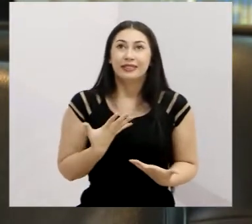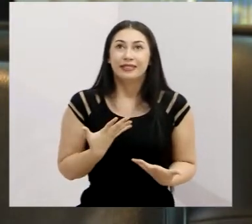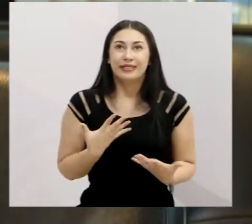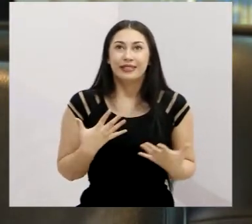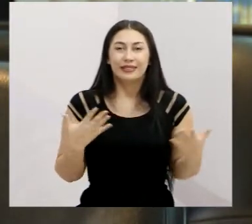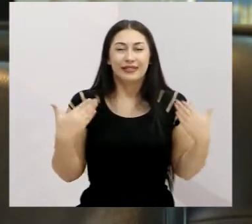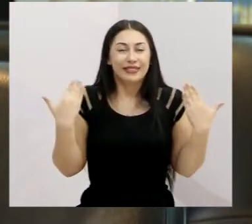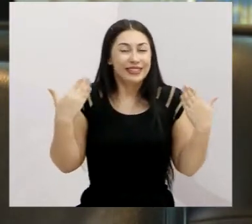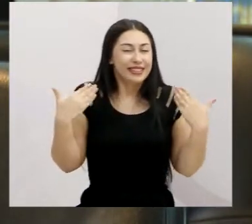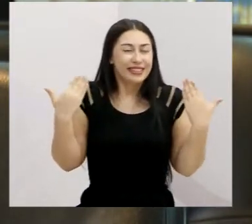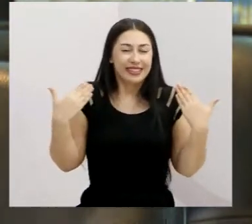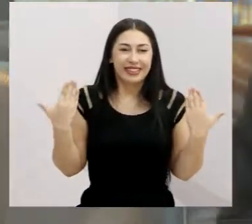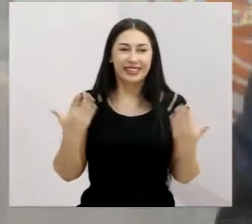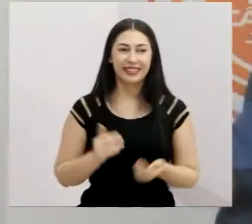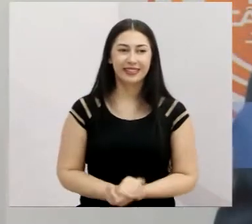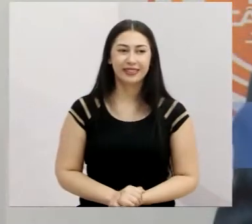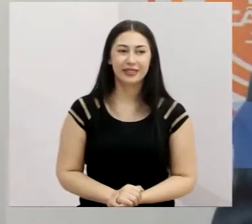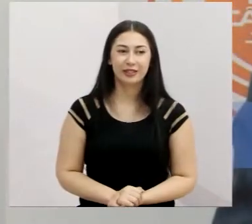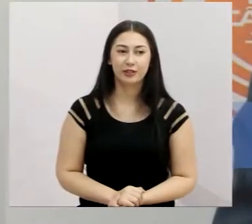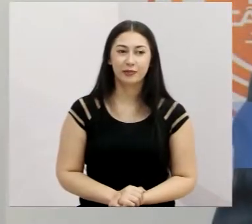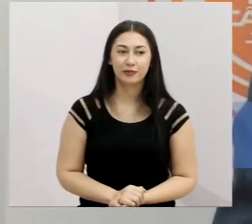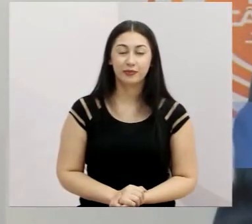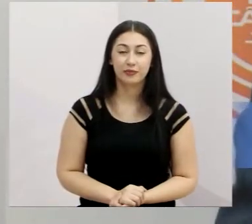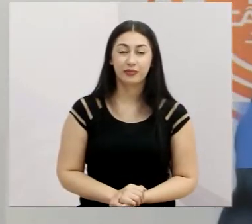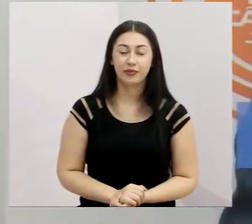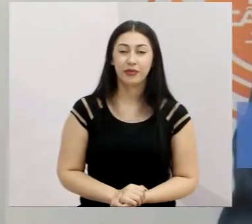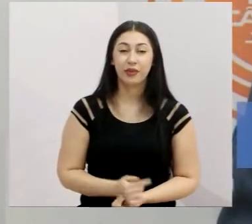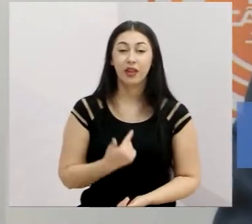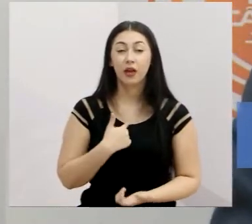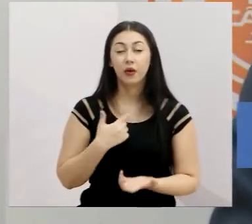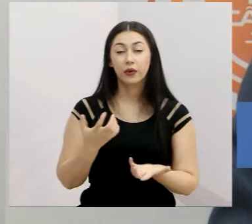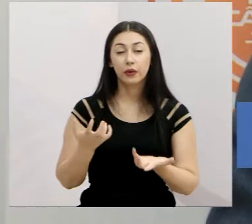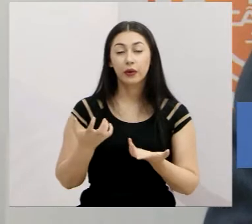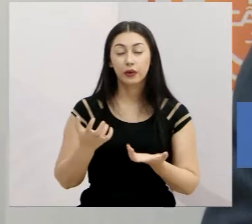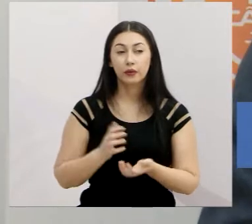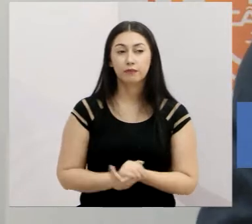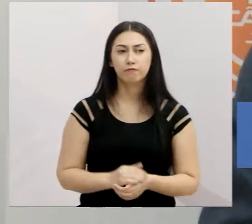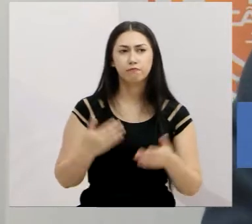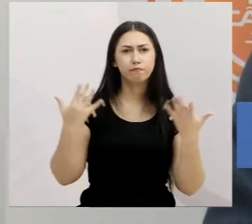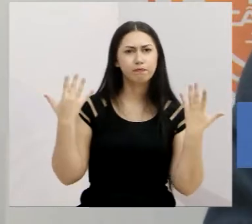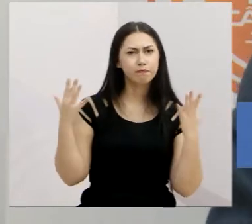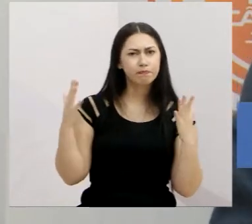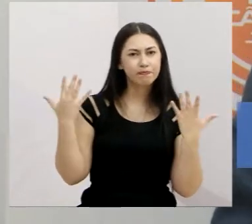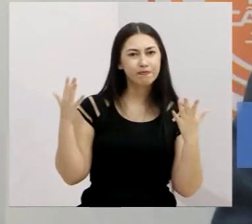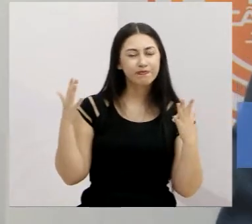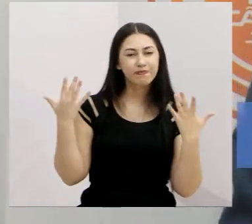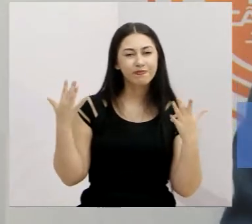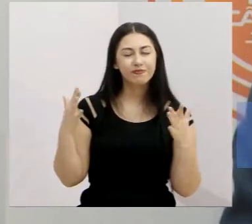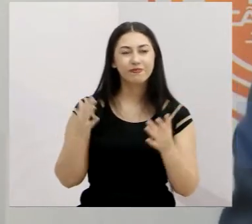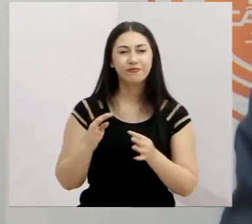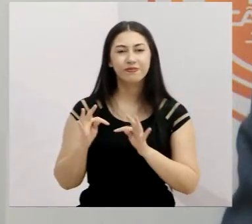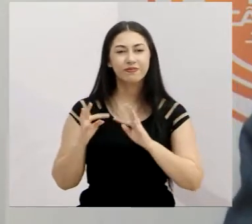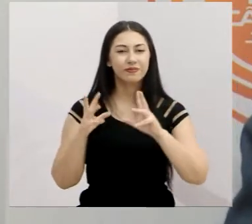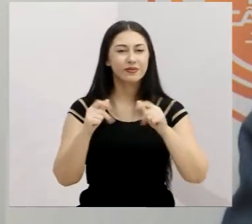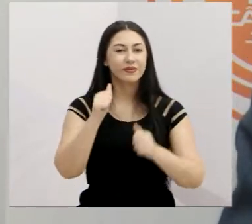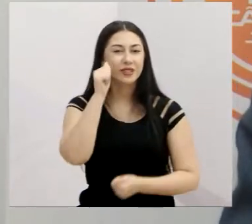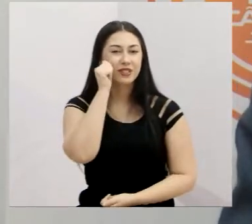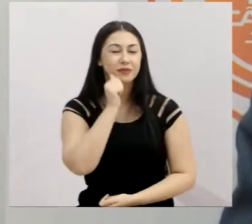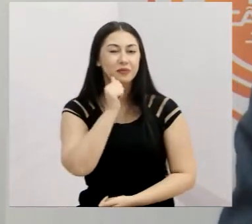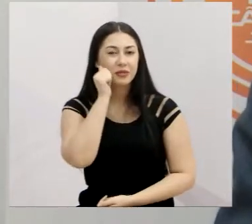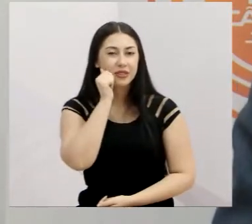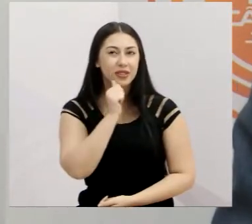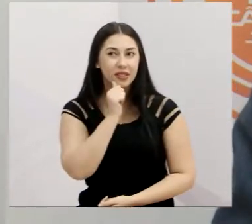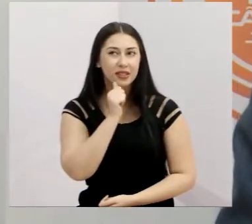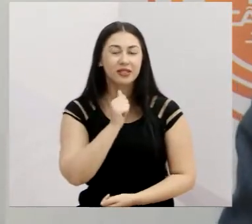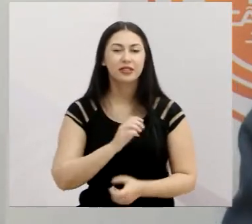uma satisfação muita alegria muito grande mesmo dia e eu quero parabenizar a todas as